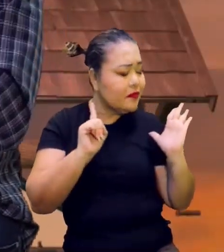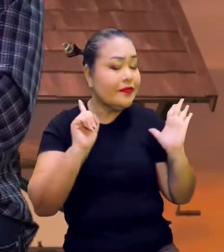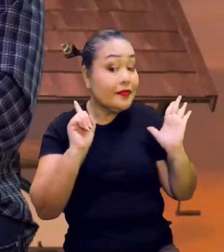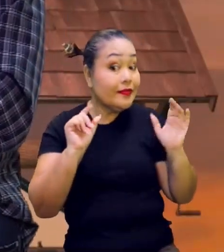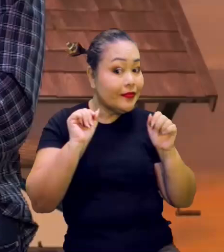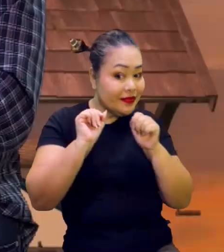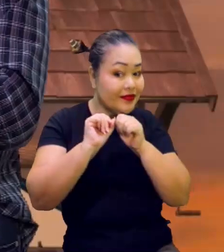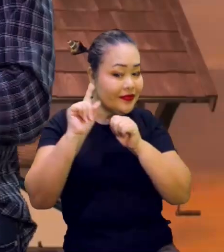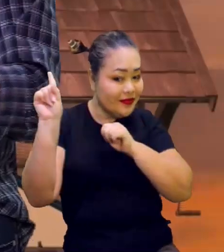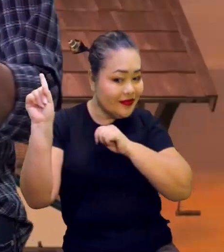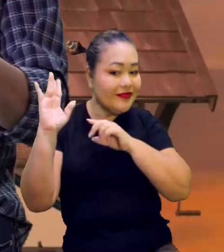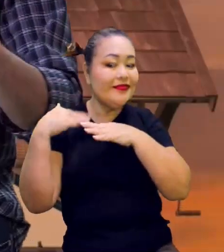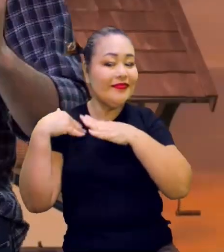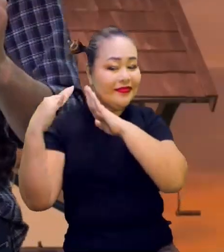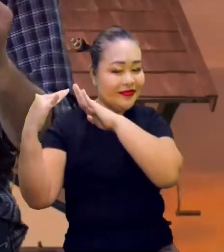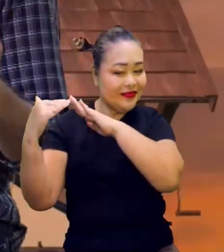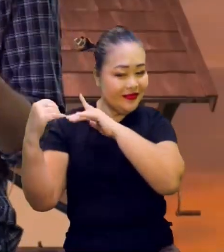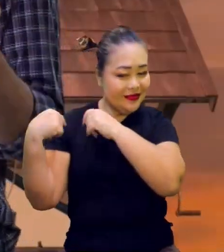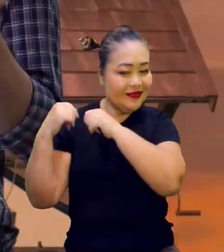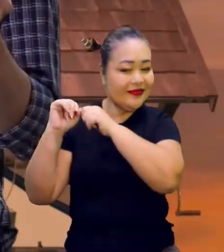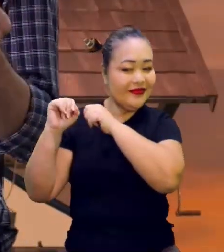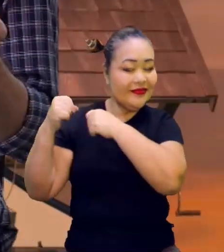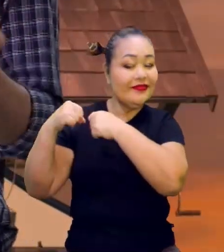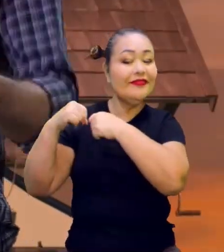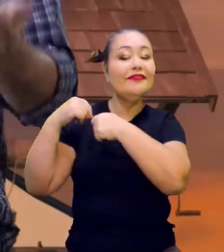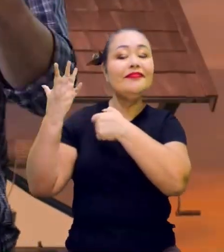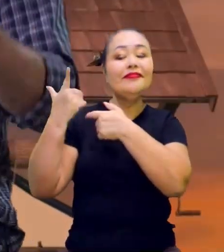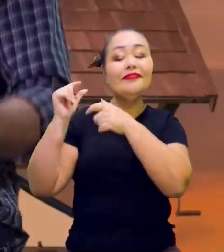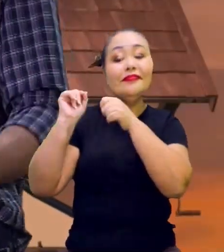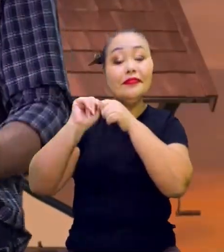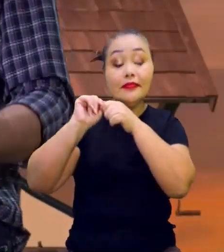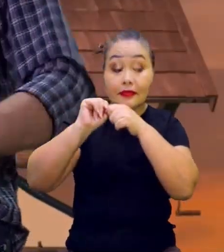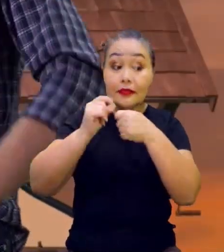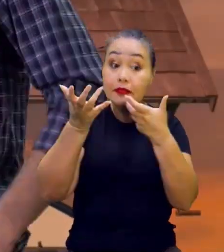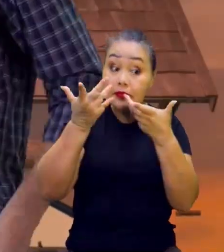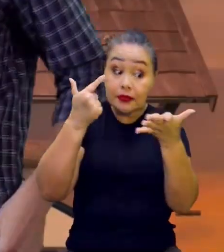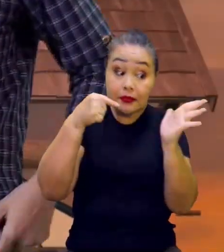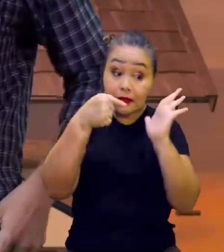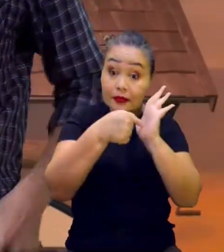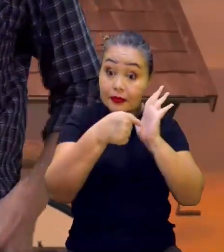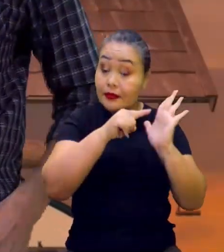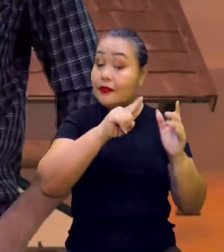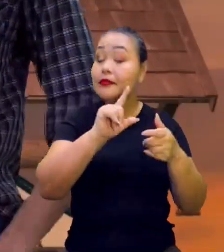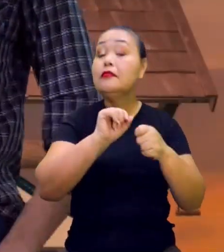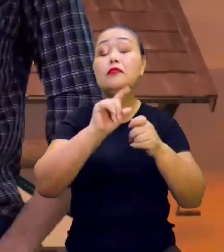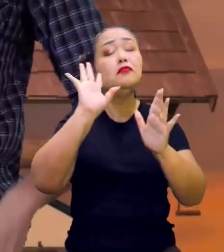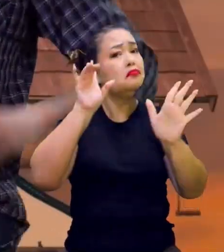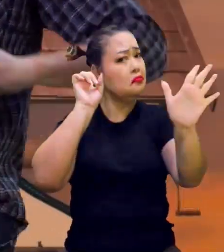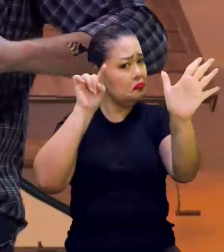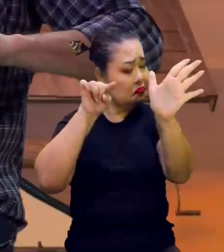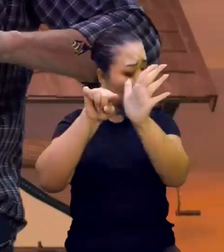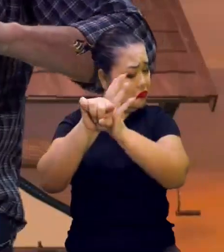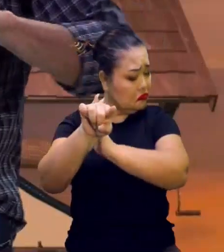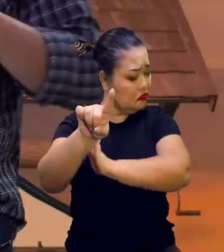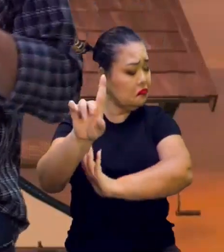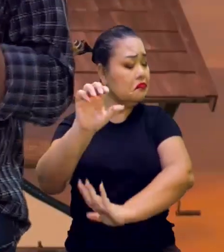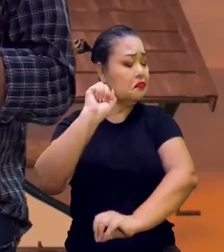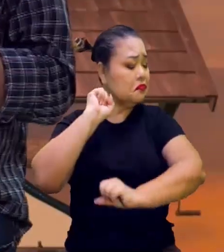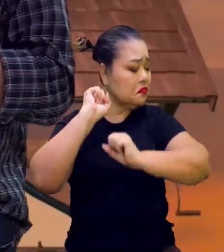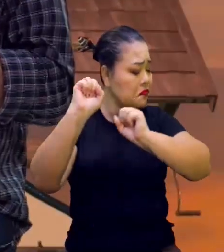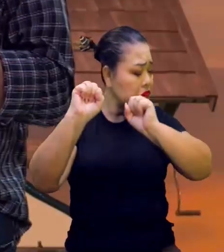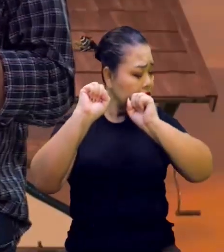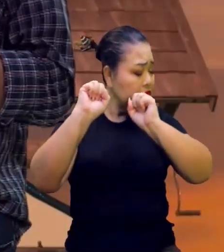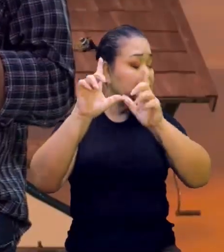minha propriedade. Ou então nós estamos querendo desenvolver. Já pode mandar suas perguntas, entendeu? Não só